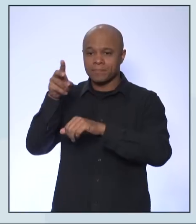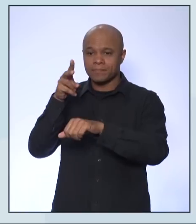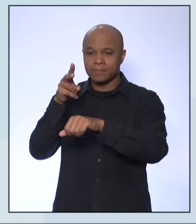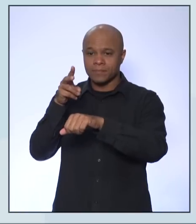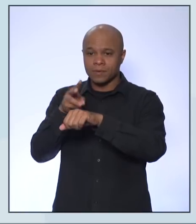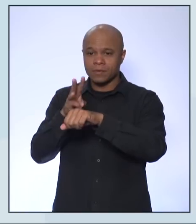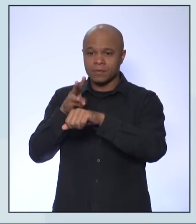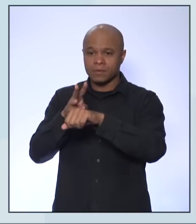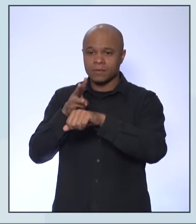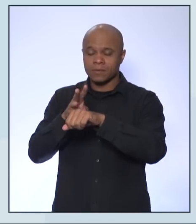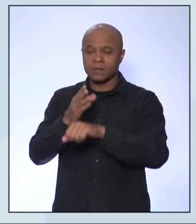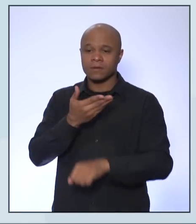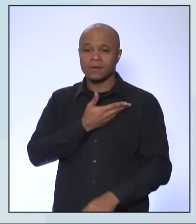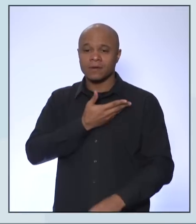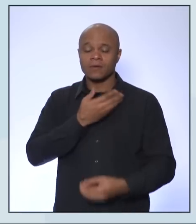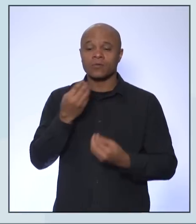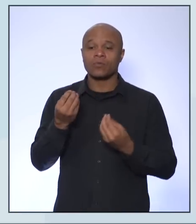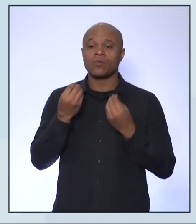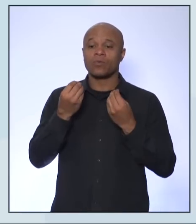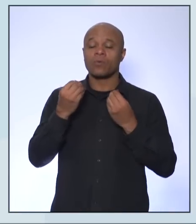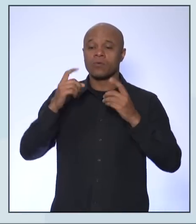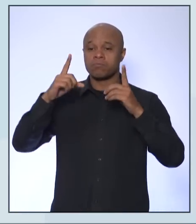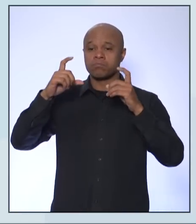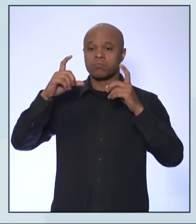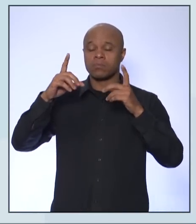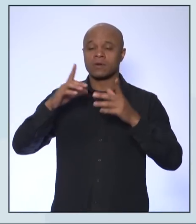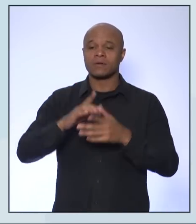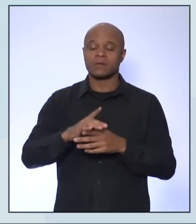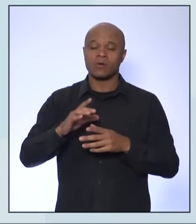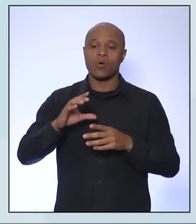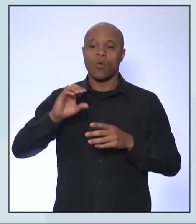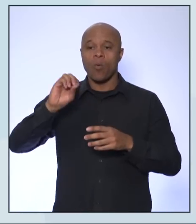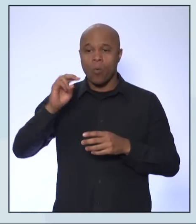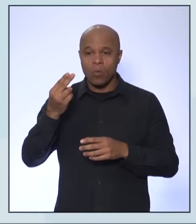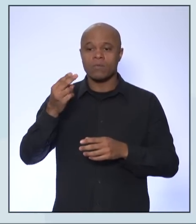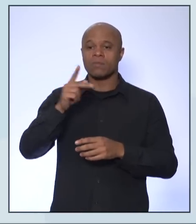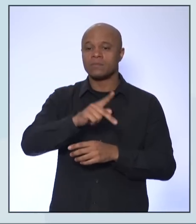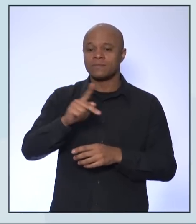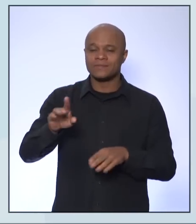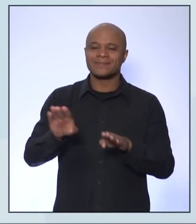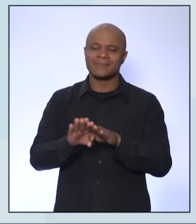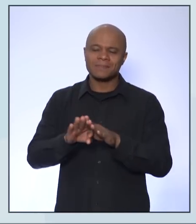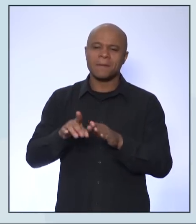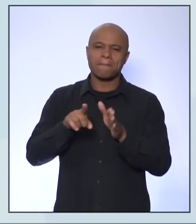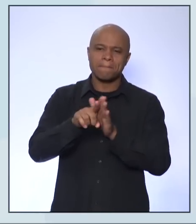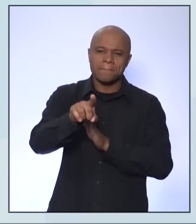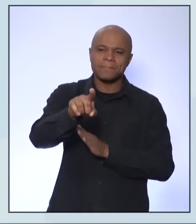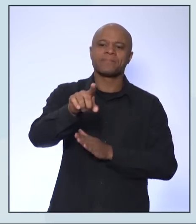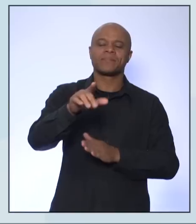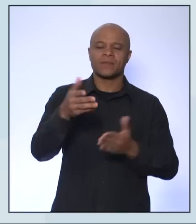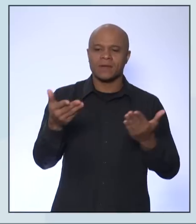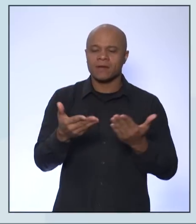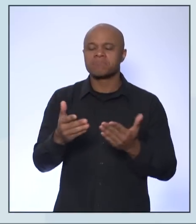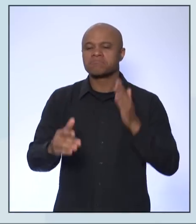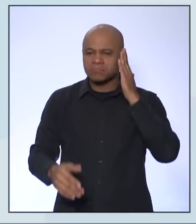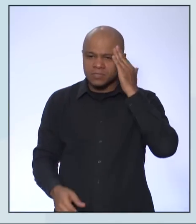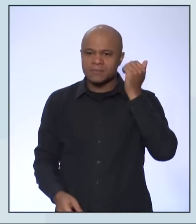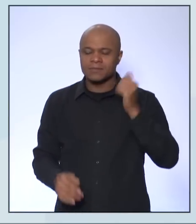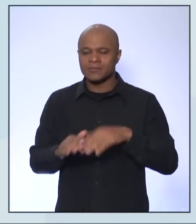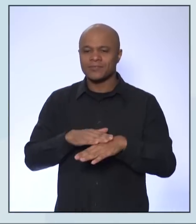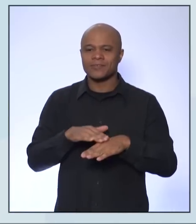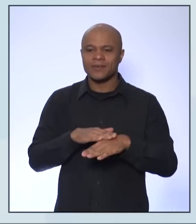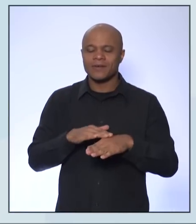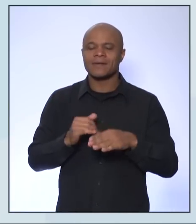eles, enfim. Isso. E qualquer coisa, entre em contato com os professores de vocês, que eu sei que vocês estão falando com eles agora, né? E peçam